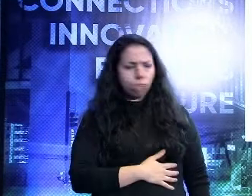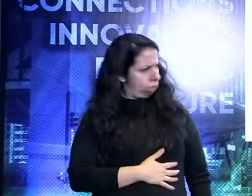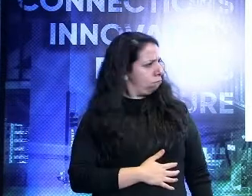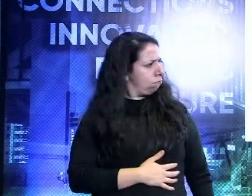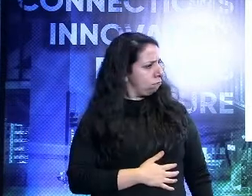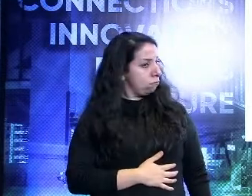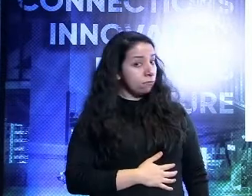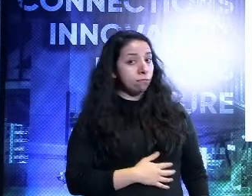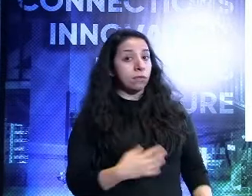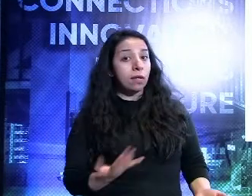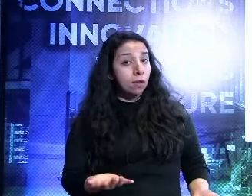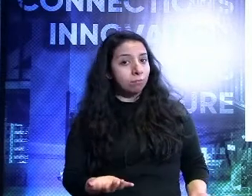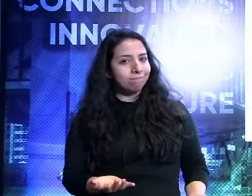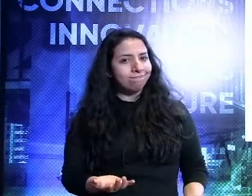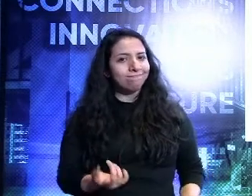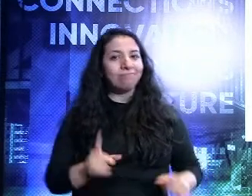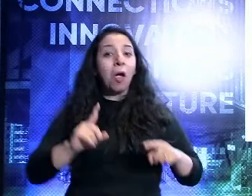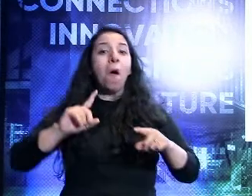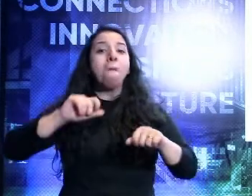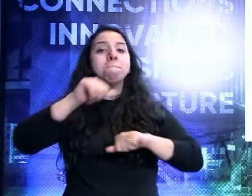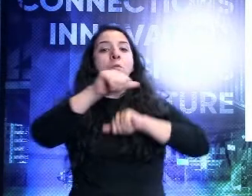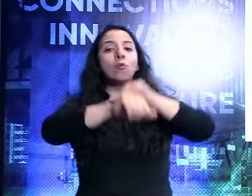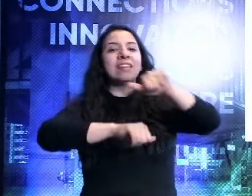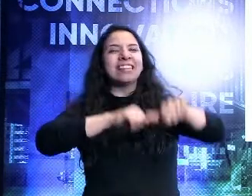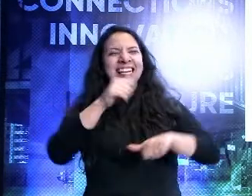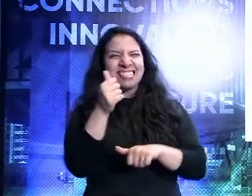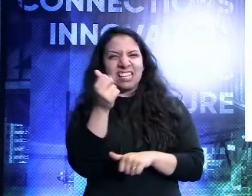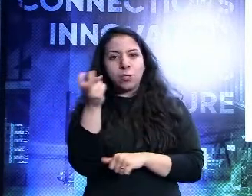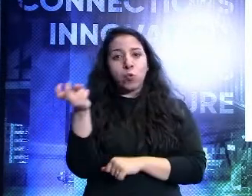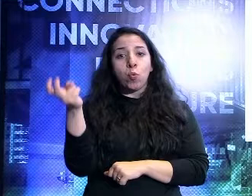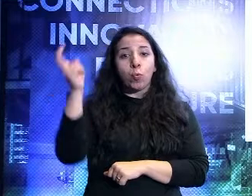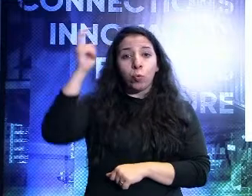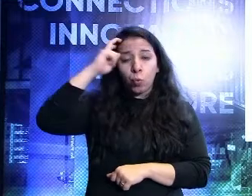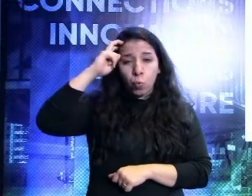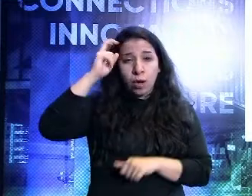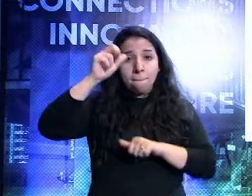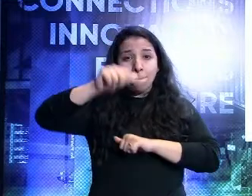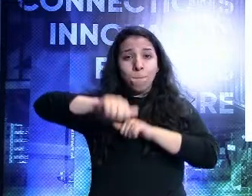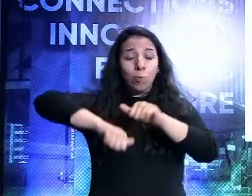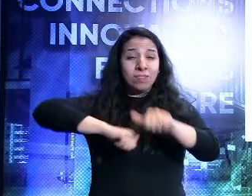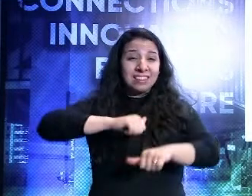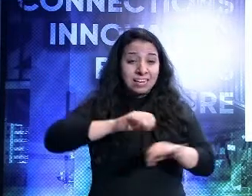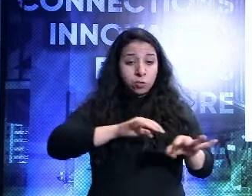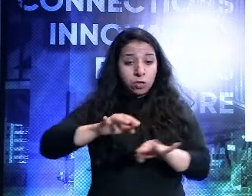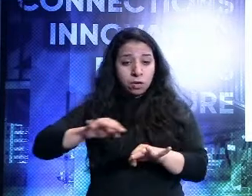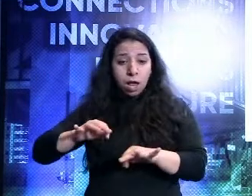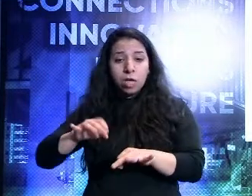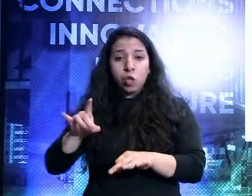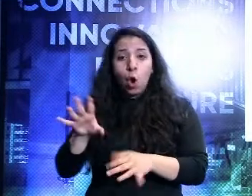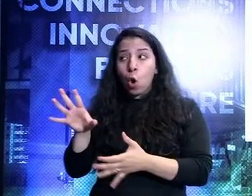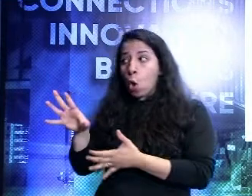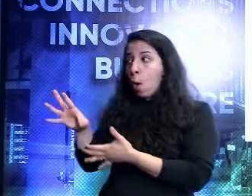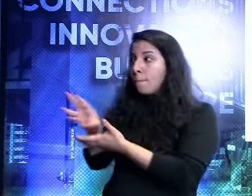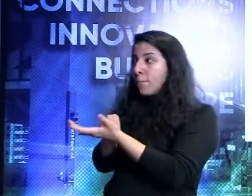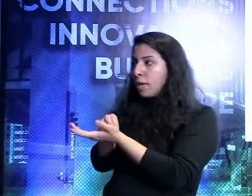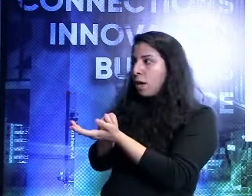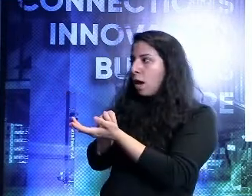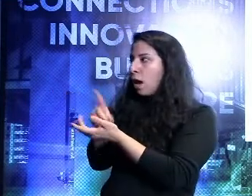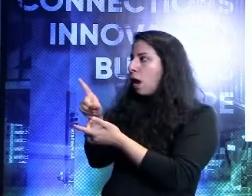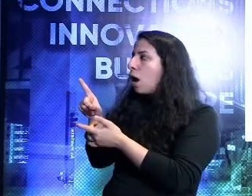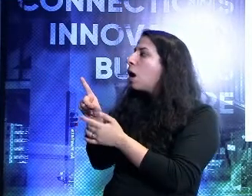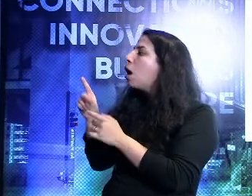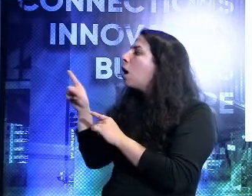seja Agile, seja mudança de cultura, muitas vezes se copia as cordinhas, mas quando a gente puxa